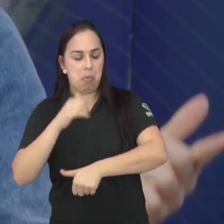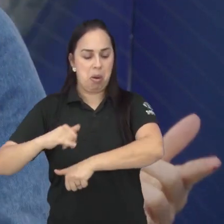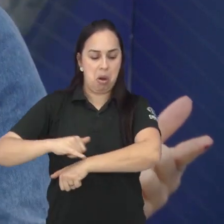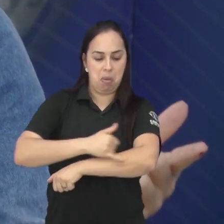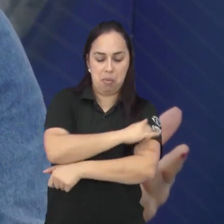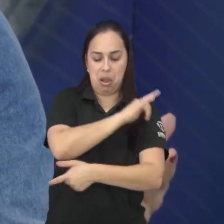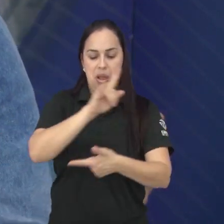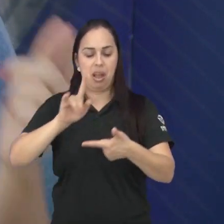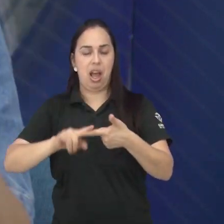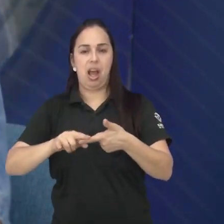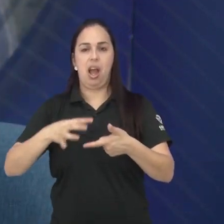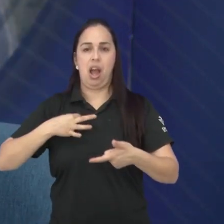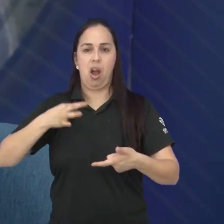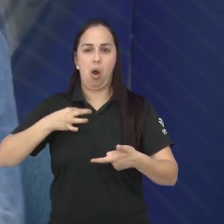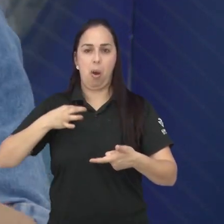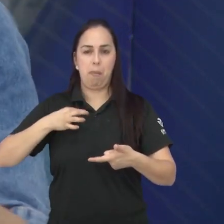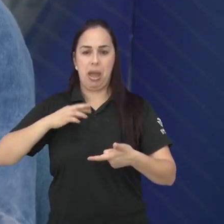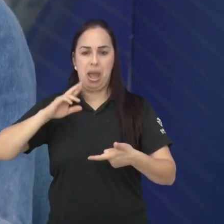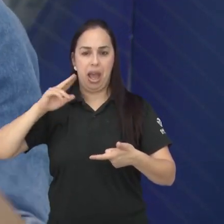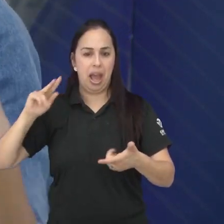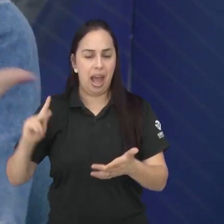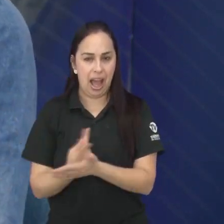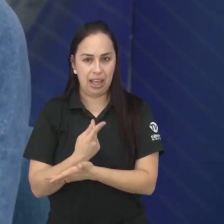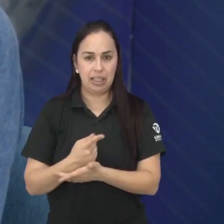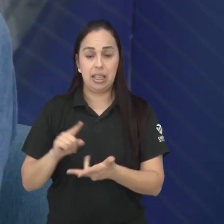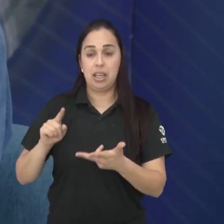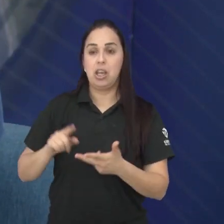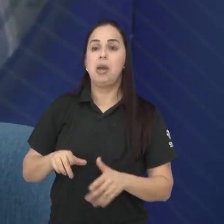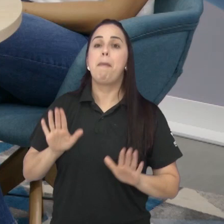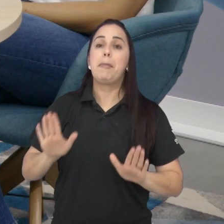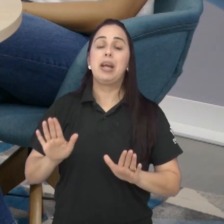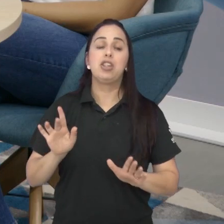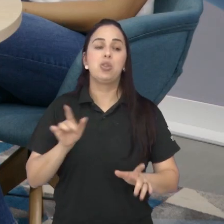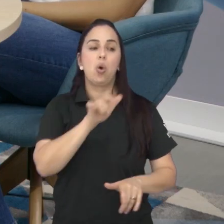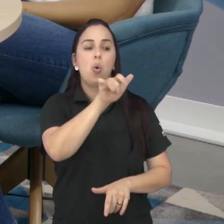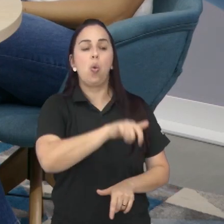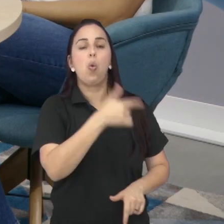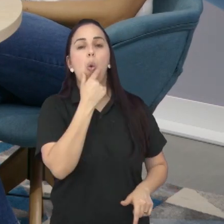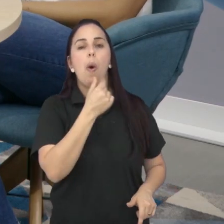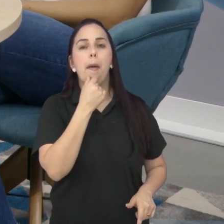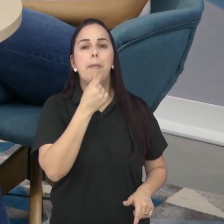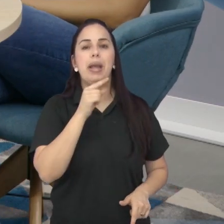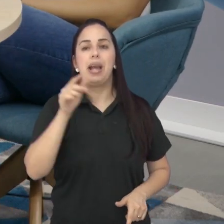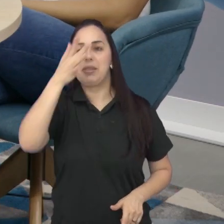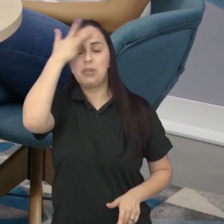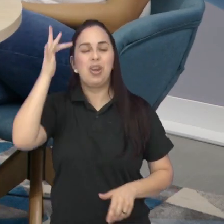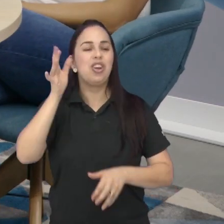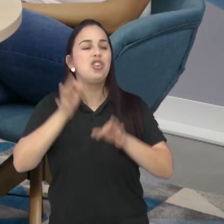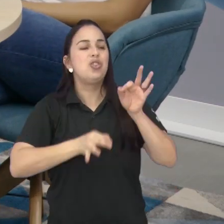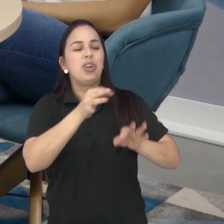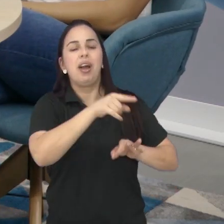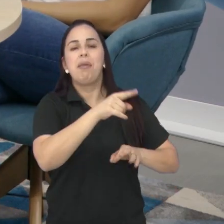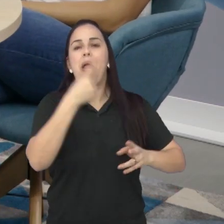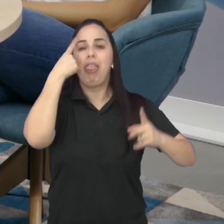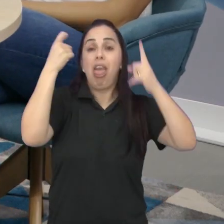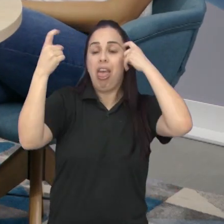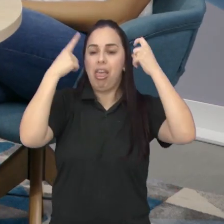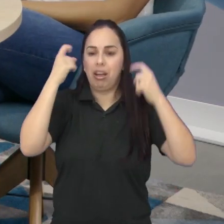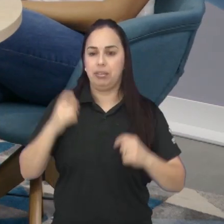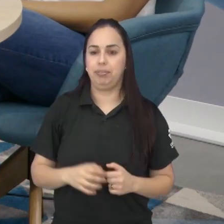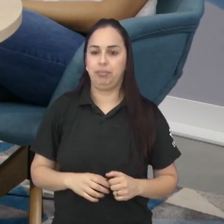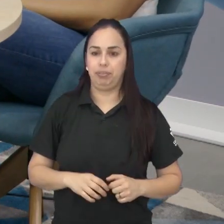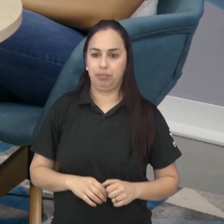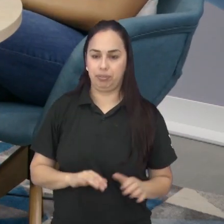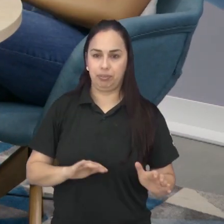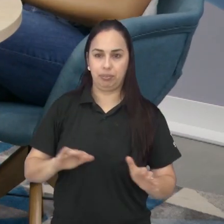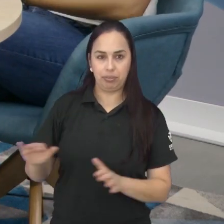não está bem vestida, tal. O homem, ele já é julgado pela ideia, né? Com certeza. Então, eu vejo